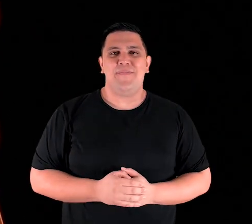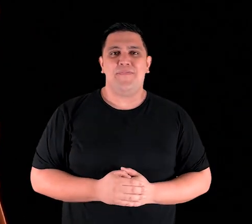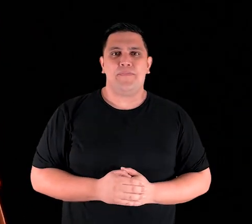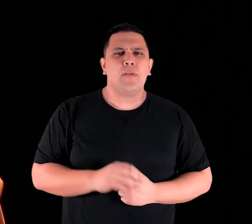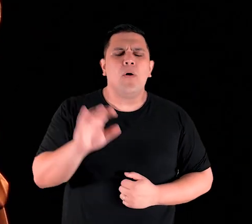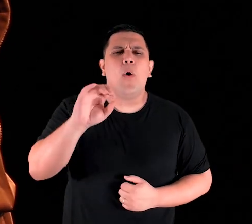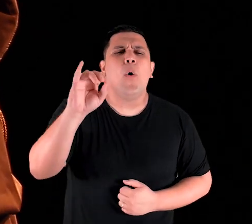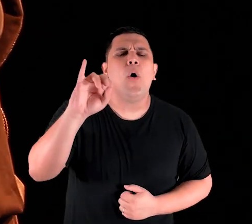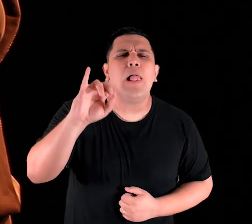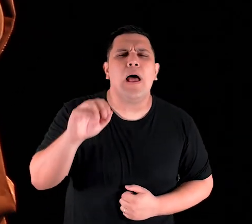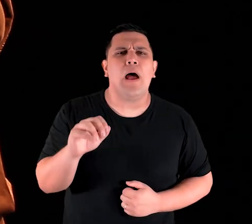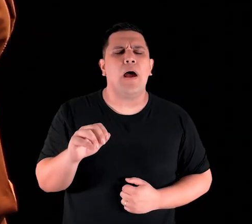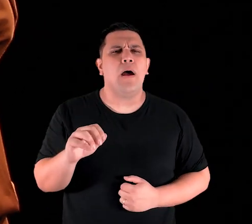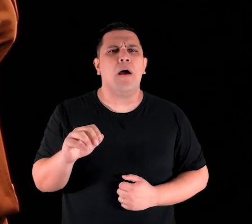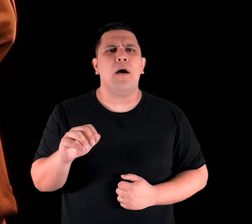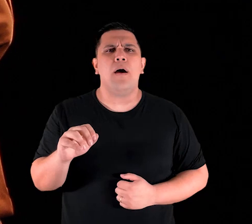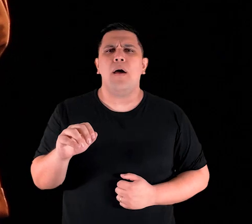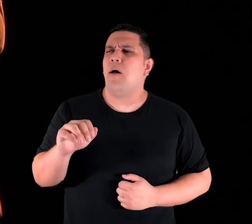Olá!